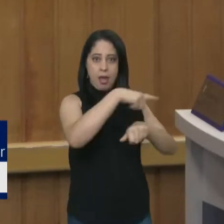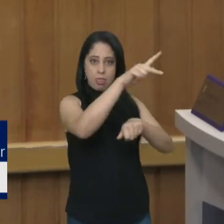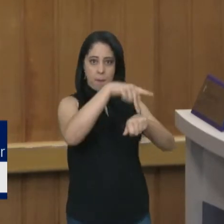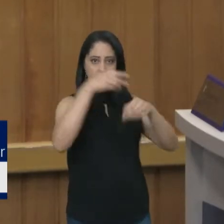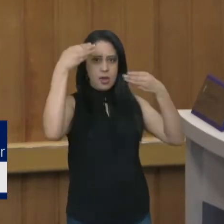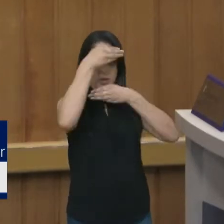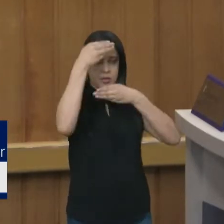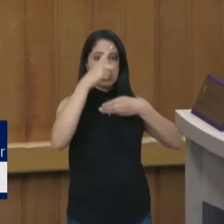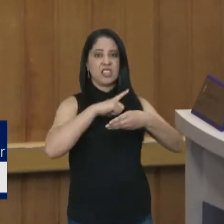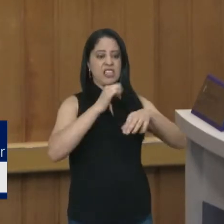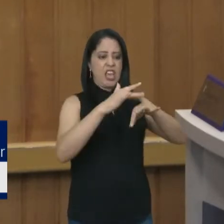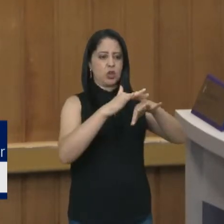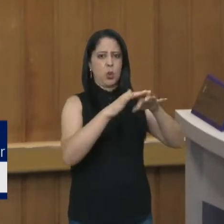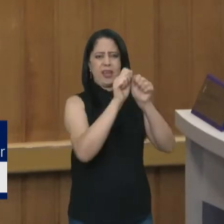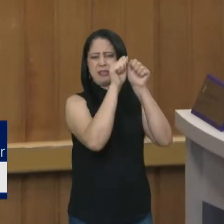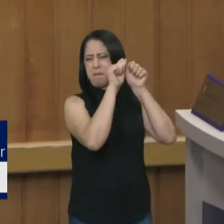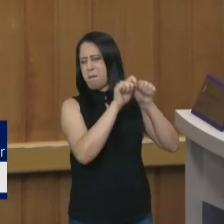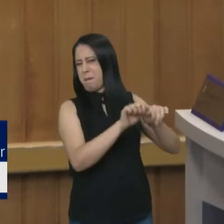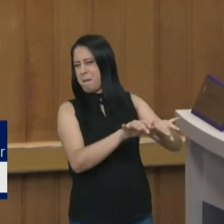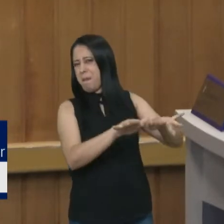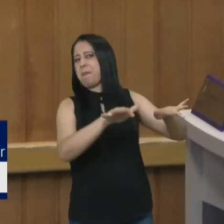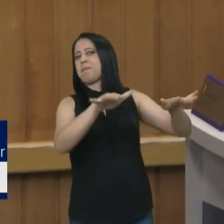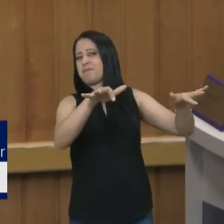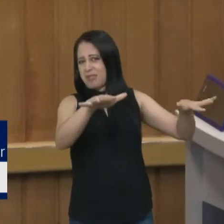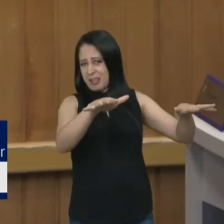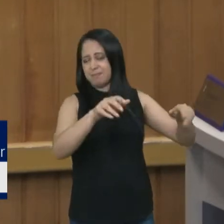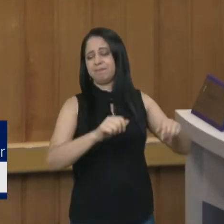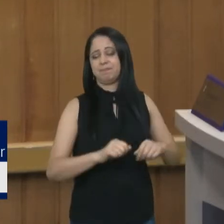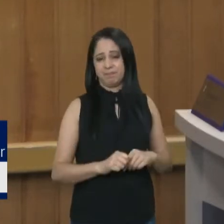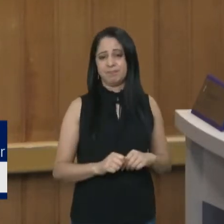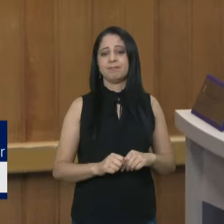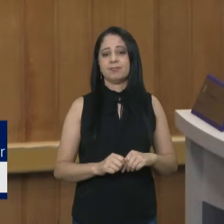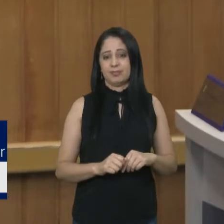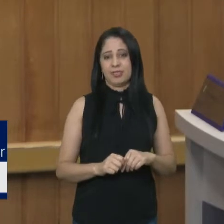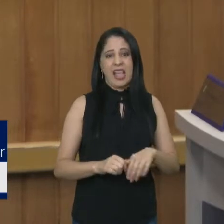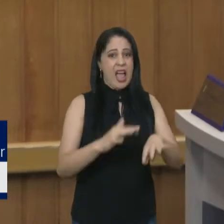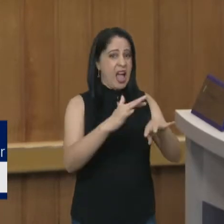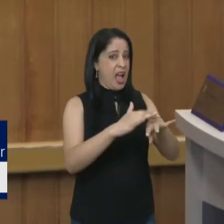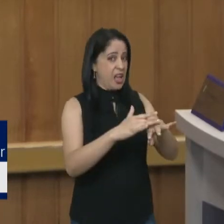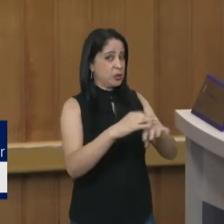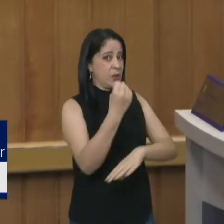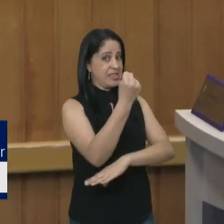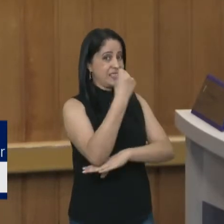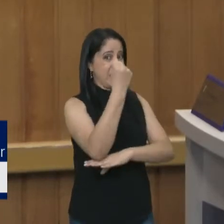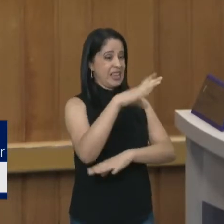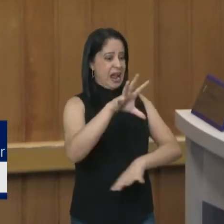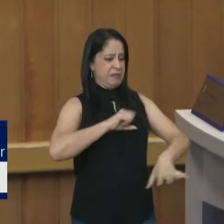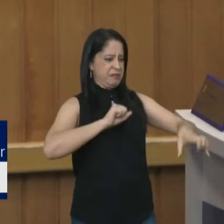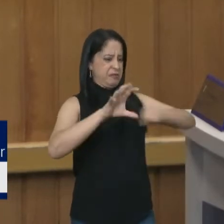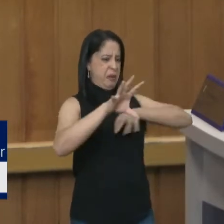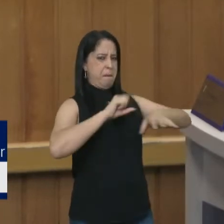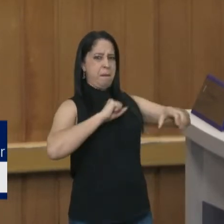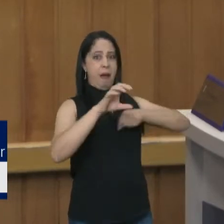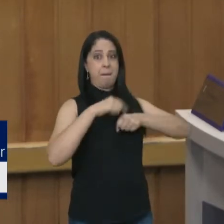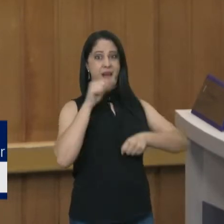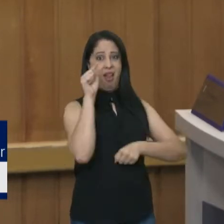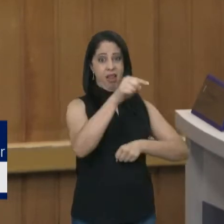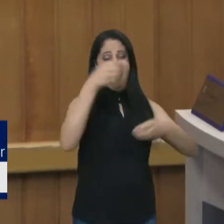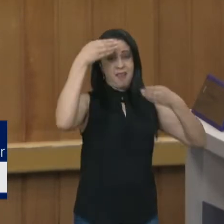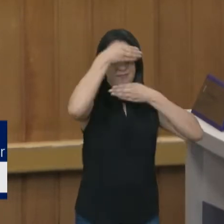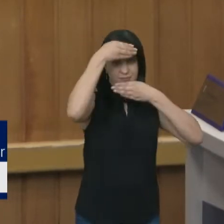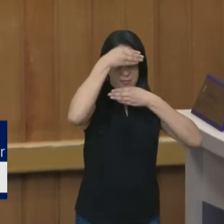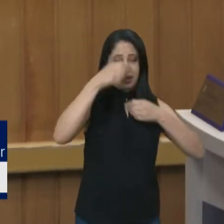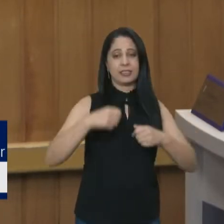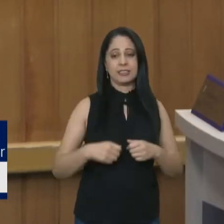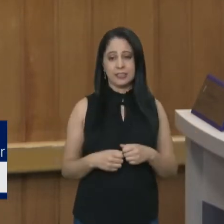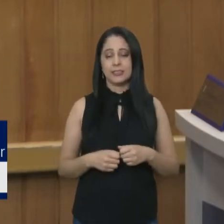que se manifesta e permanece em determinadas regiões. Geralmente se refere a doenças infecciosas que permanecem em alguns locais, mesmo após